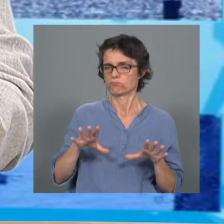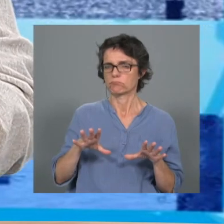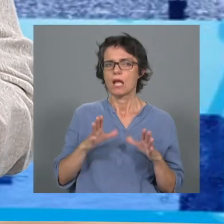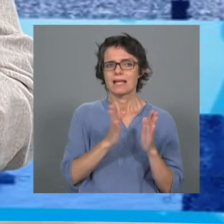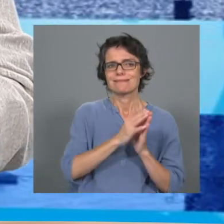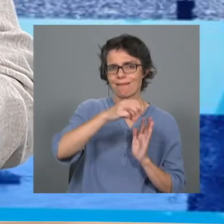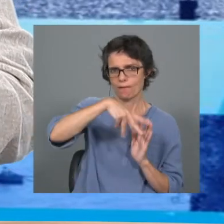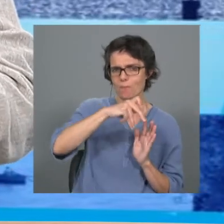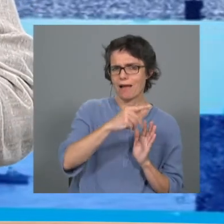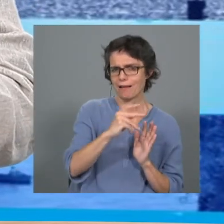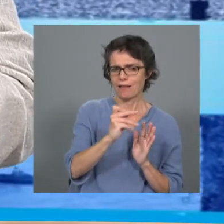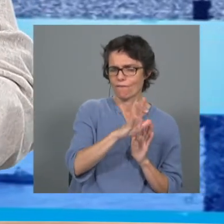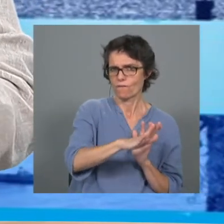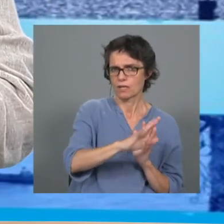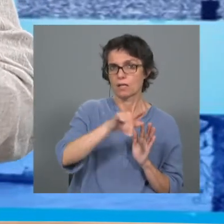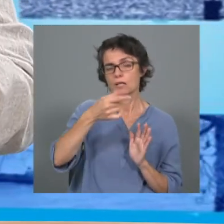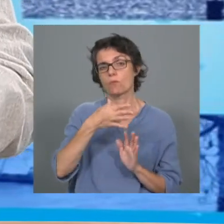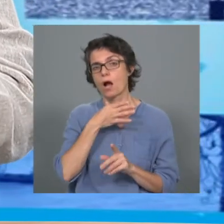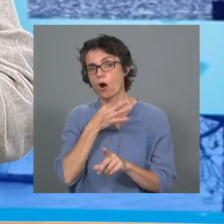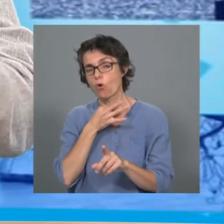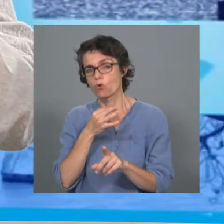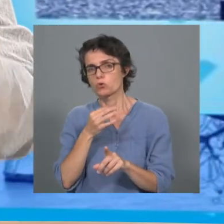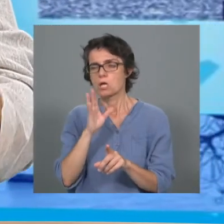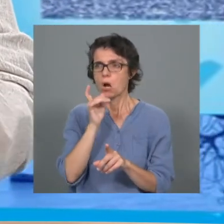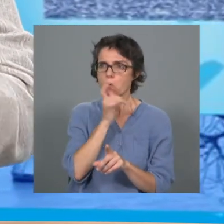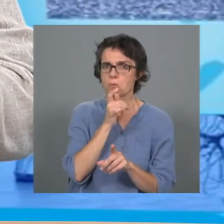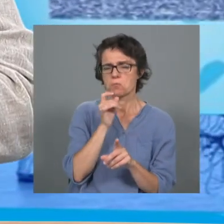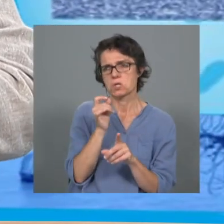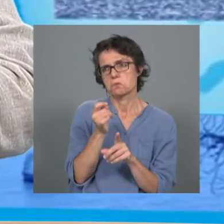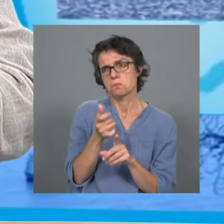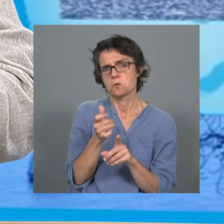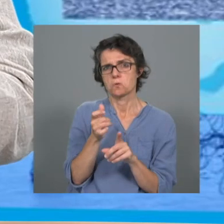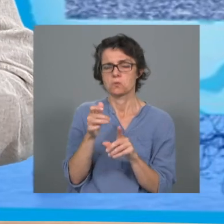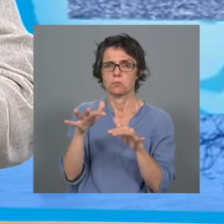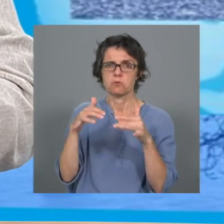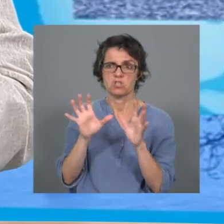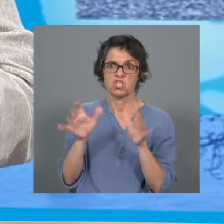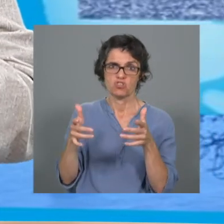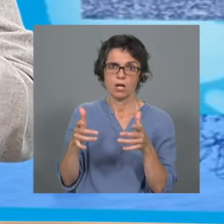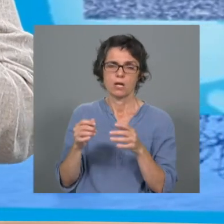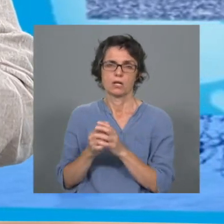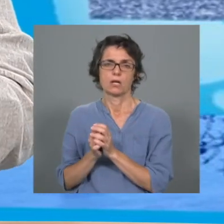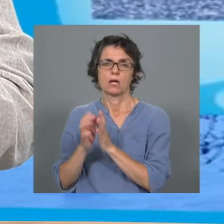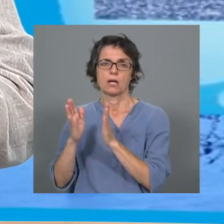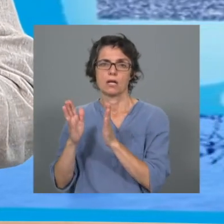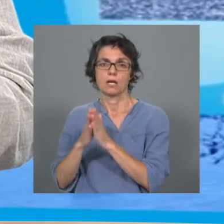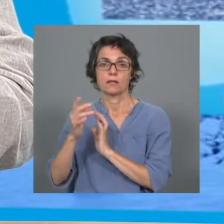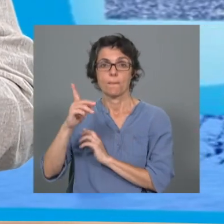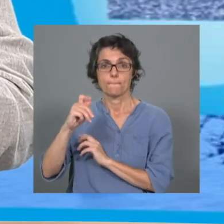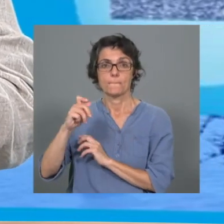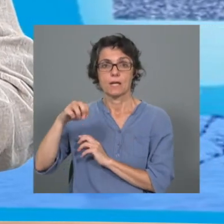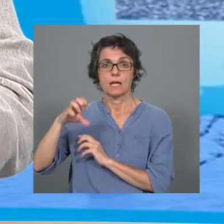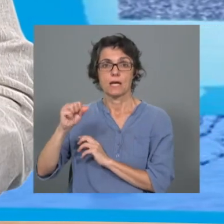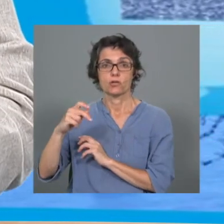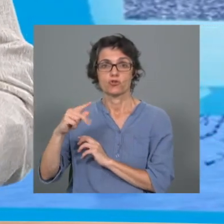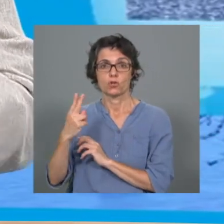bastante. Agosto também se prevê que os compromissos sejam a audiência geral e o Ângelos, portanto, eu penso que nos próximos tempos,